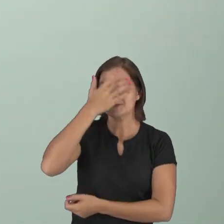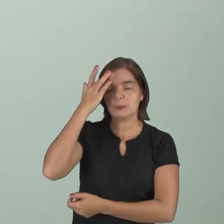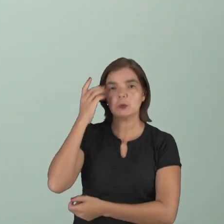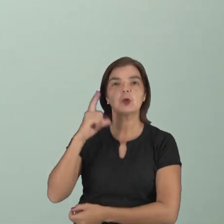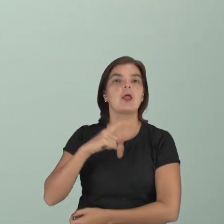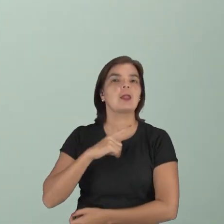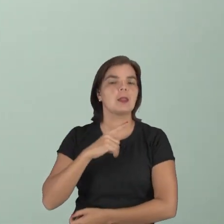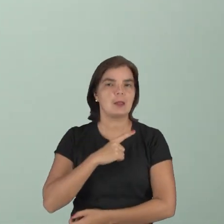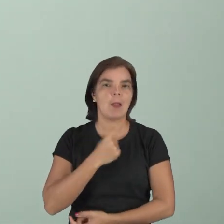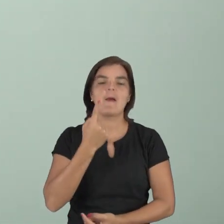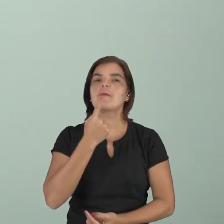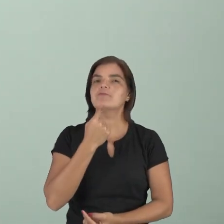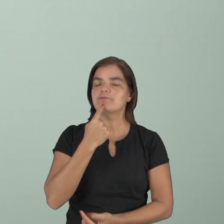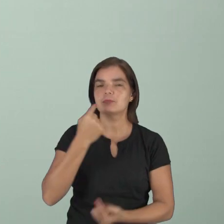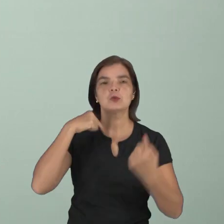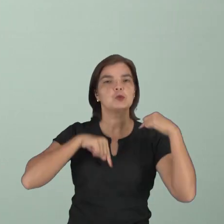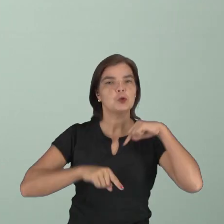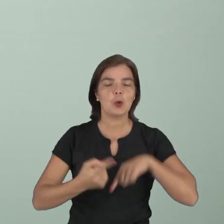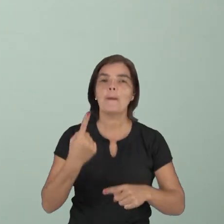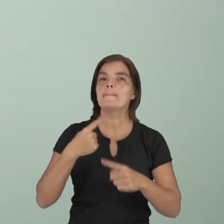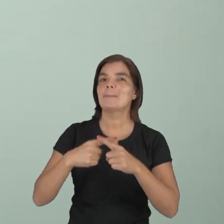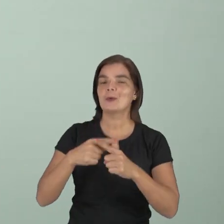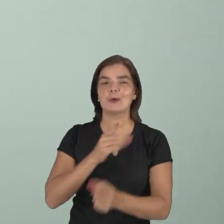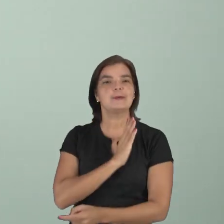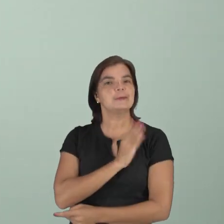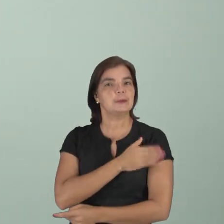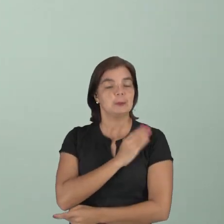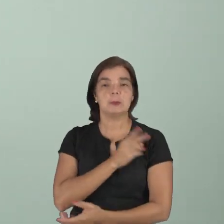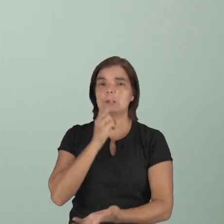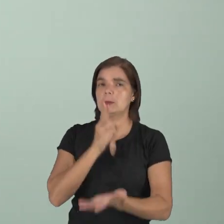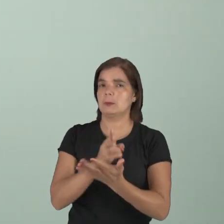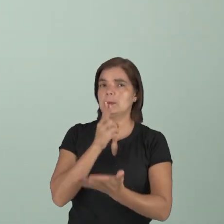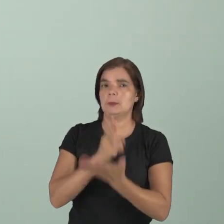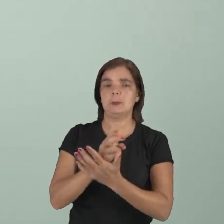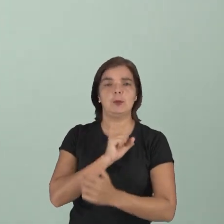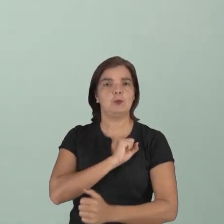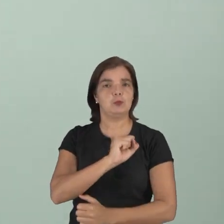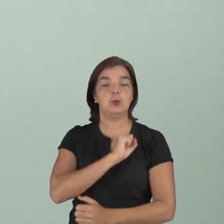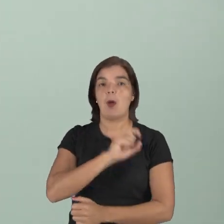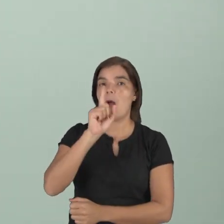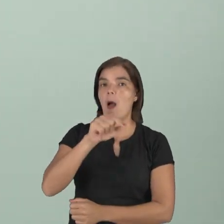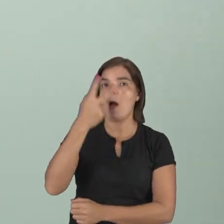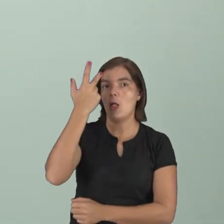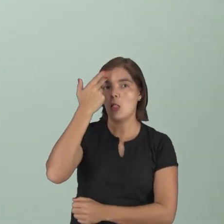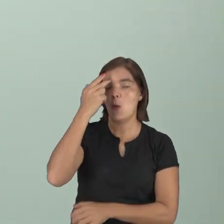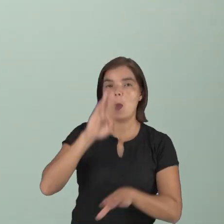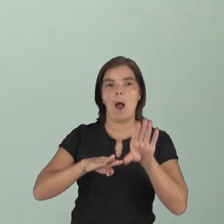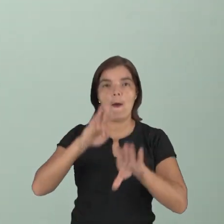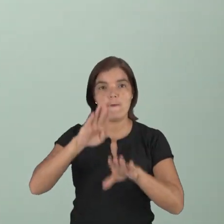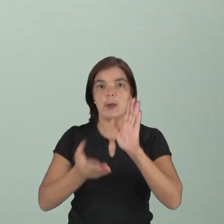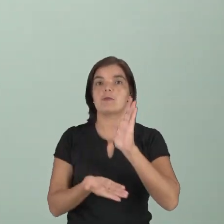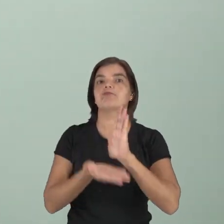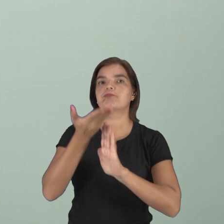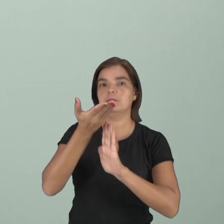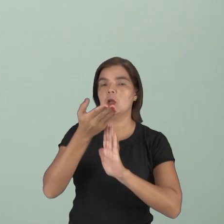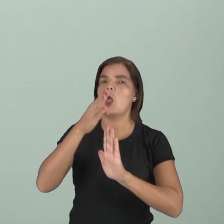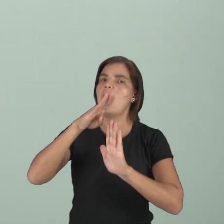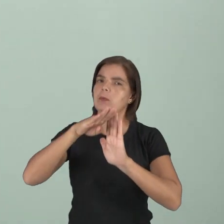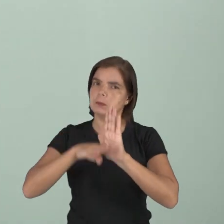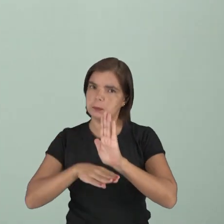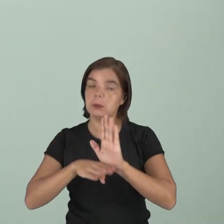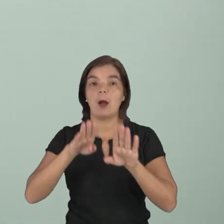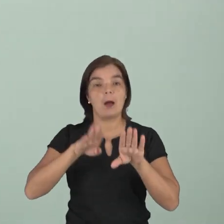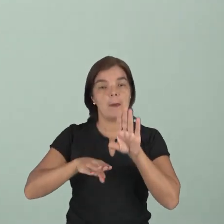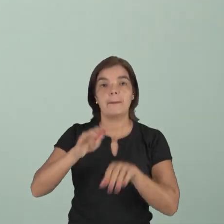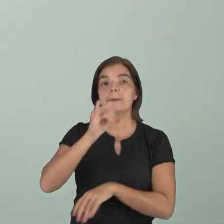tem uma pressão sanguínea, justamente porque o coração está trabalhando, então está sendo exercida essa pressão. É normal ela alterar às vezes e baixar às